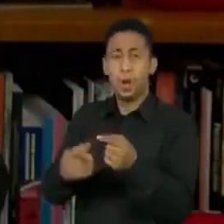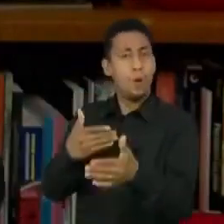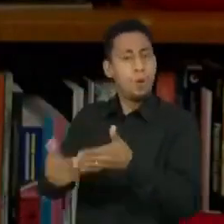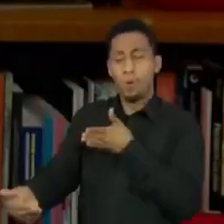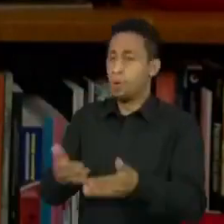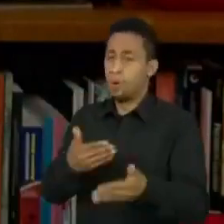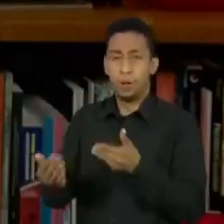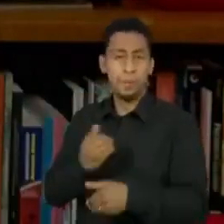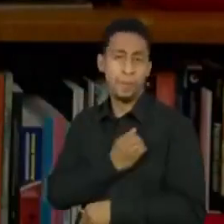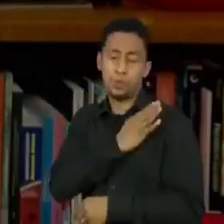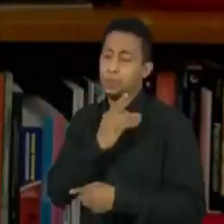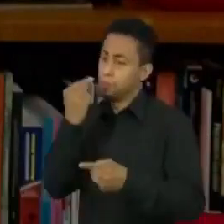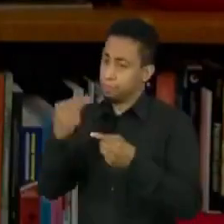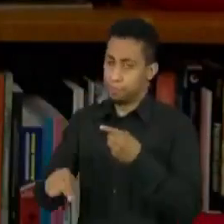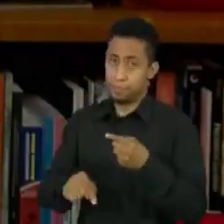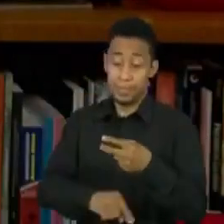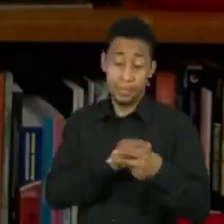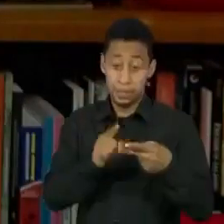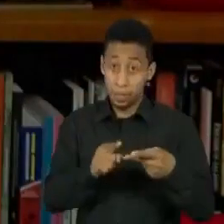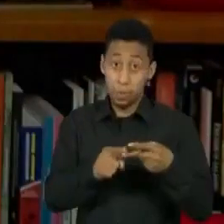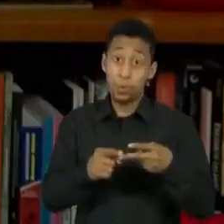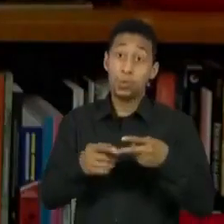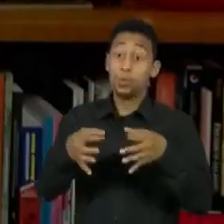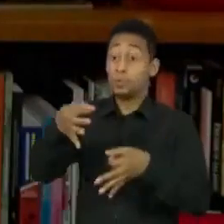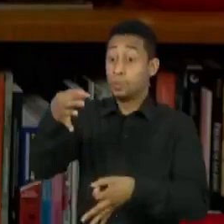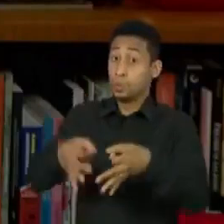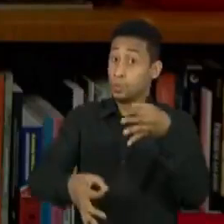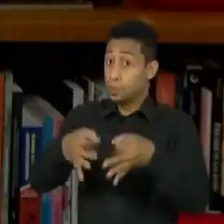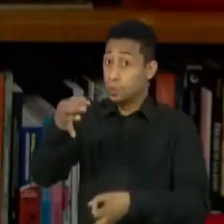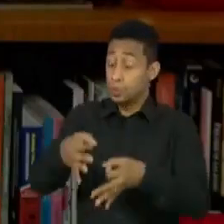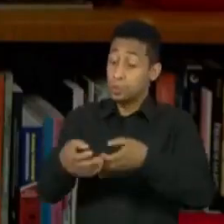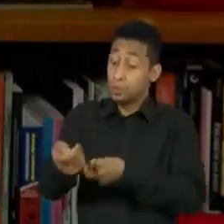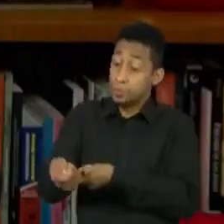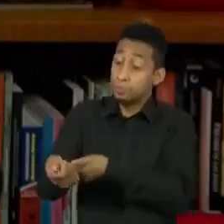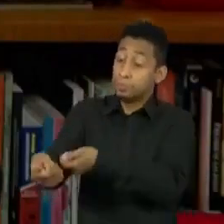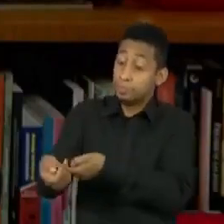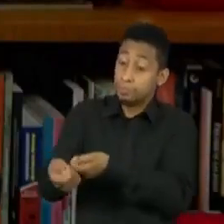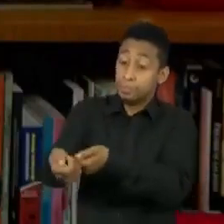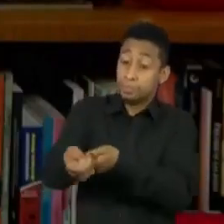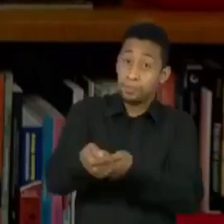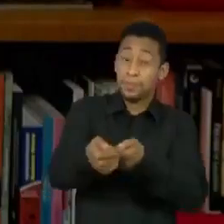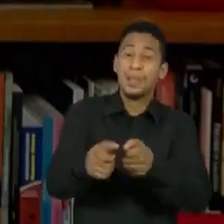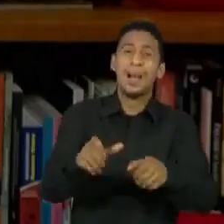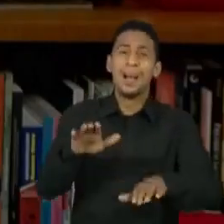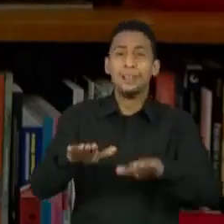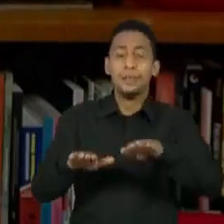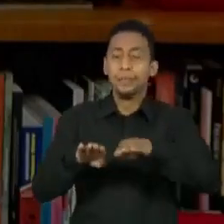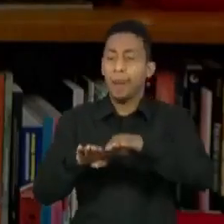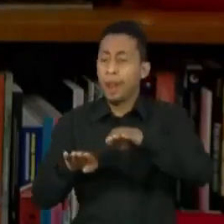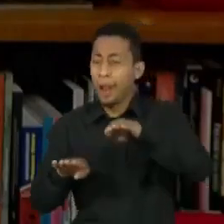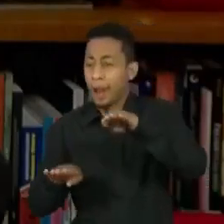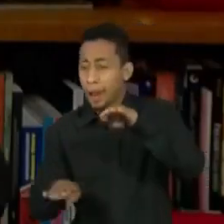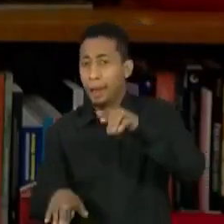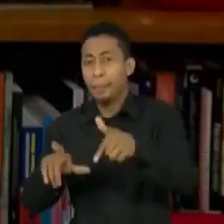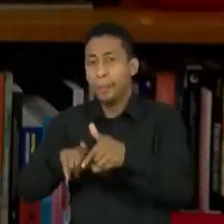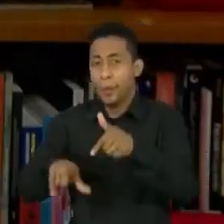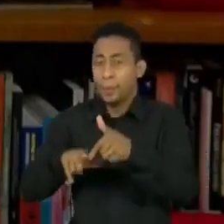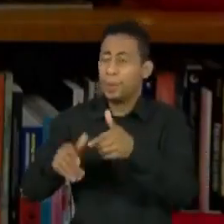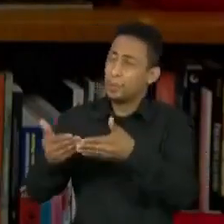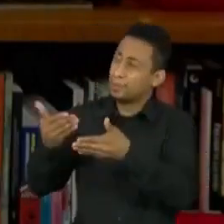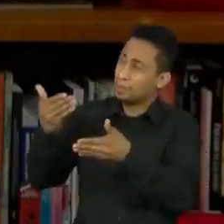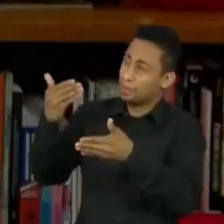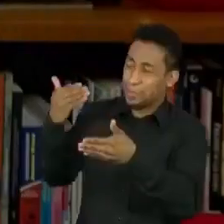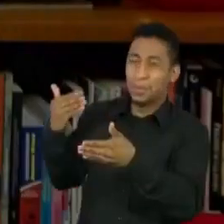preconceito segundo compensando juridicamente de alguma forma as desvantagens historicamente acumuladas culturalmente